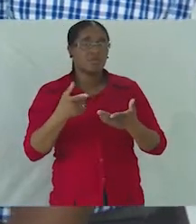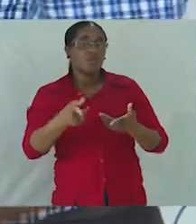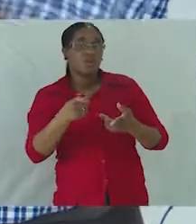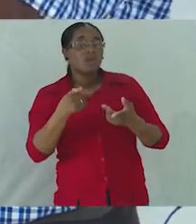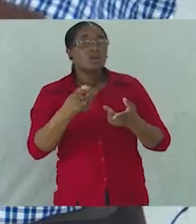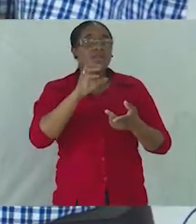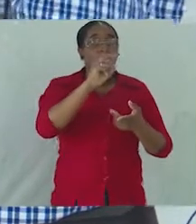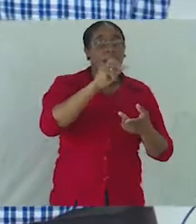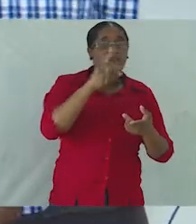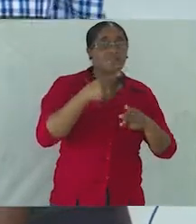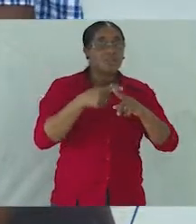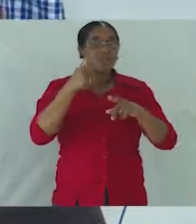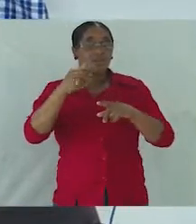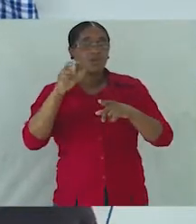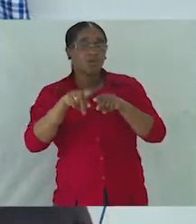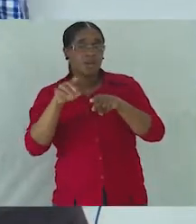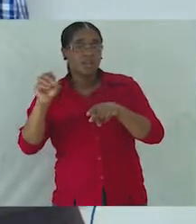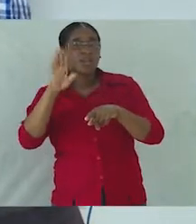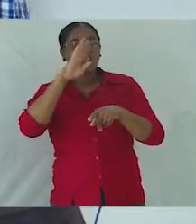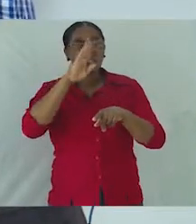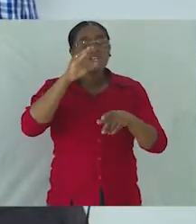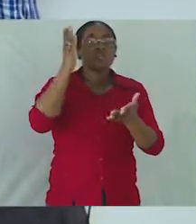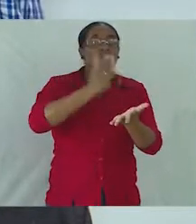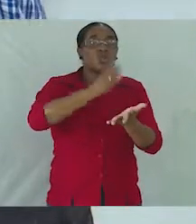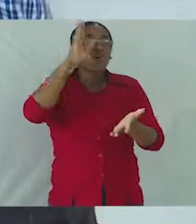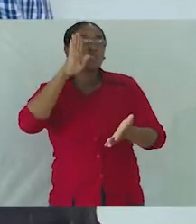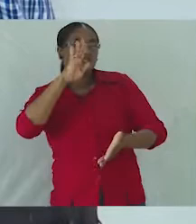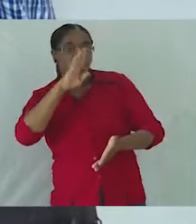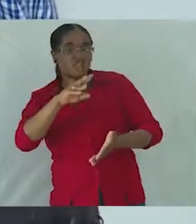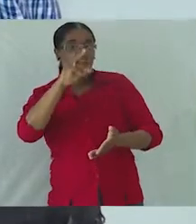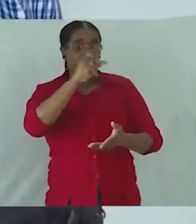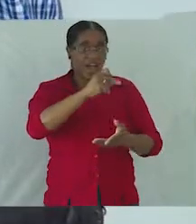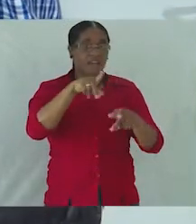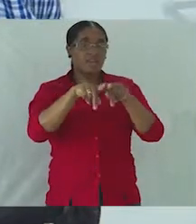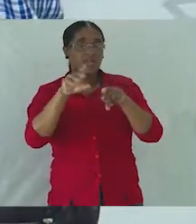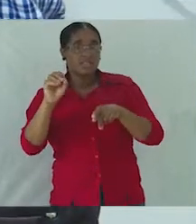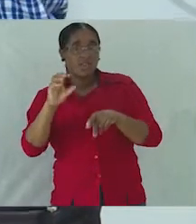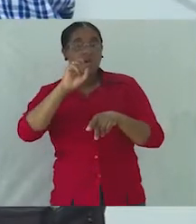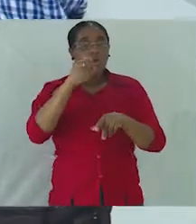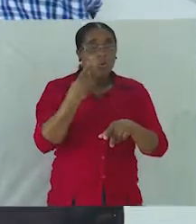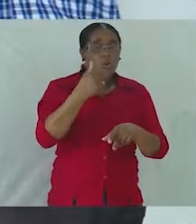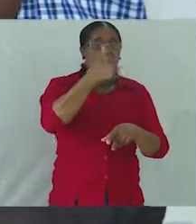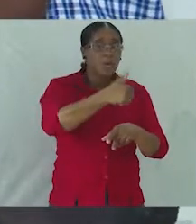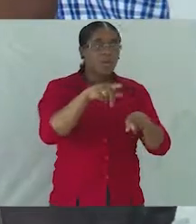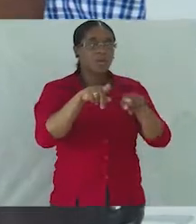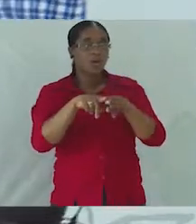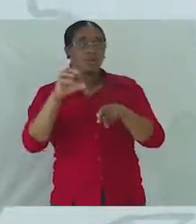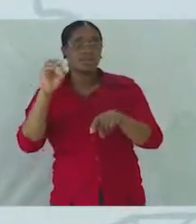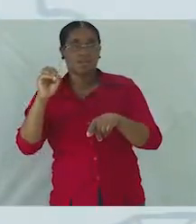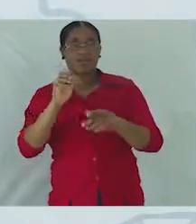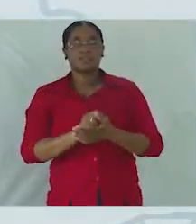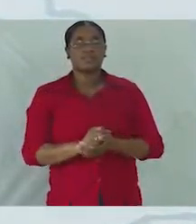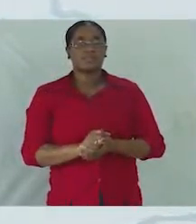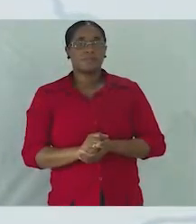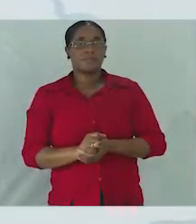a zero se e só se A for igual a zero ou B for igual a zero. Então, eu